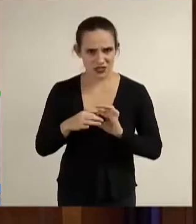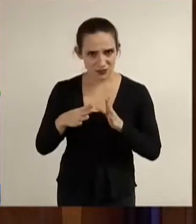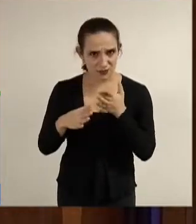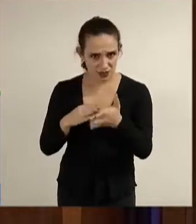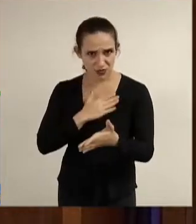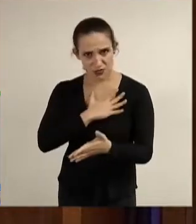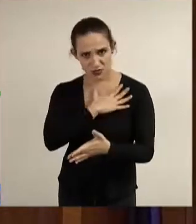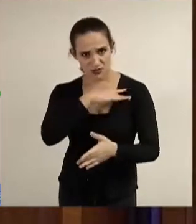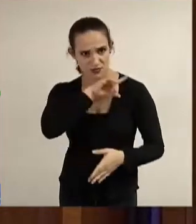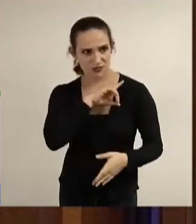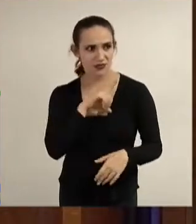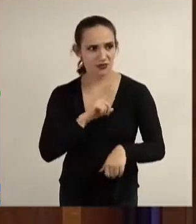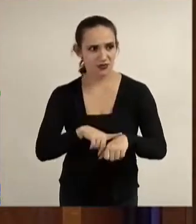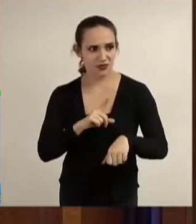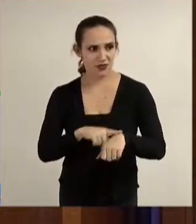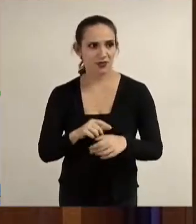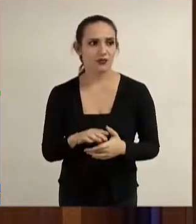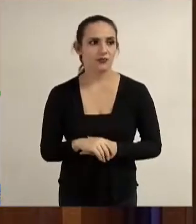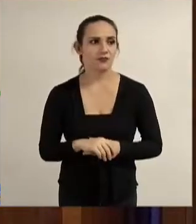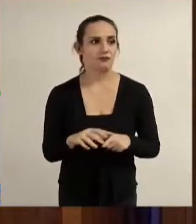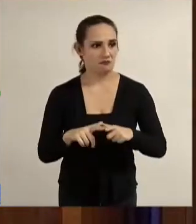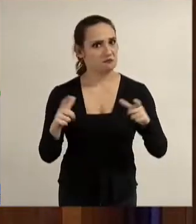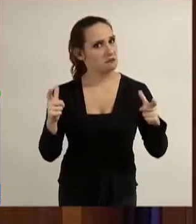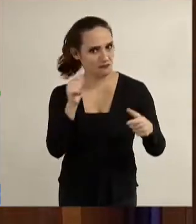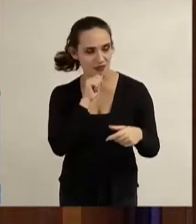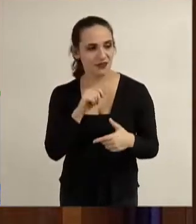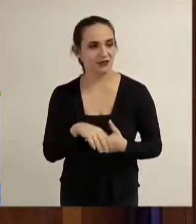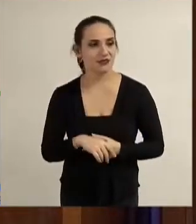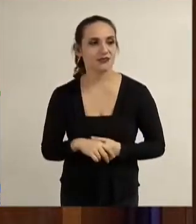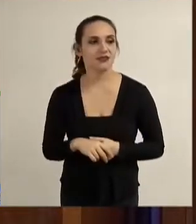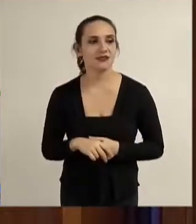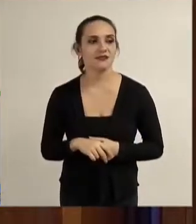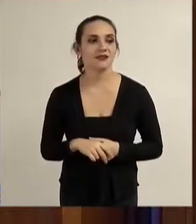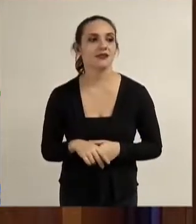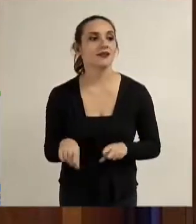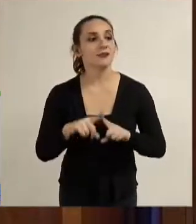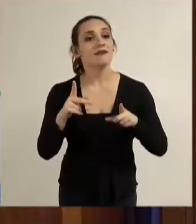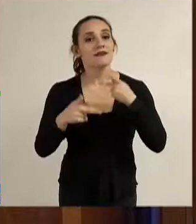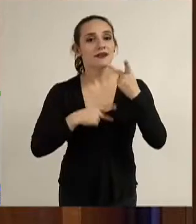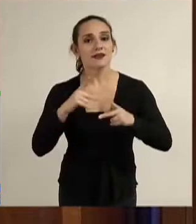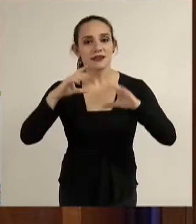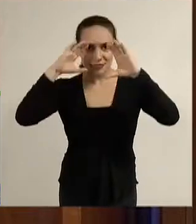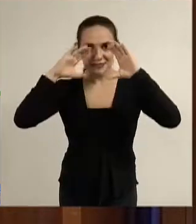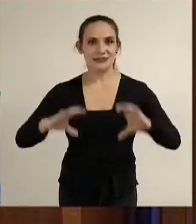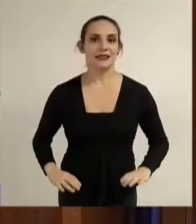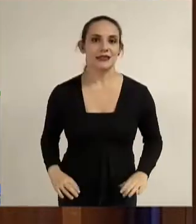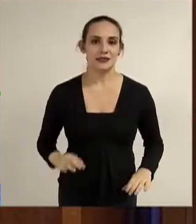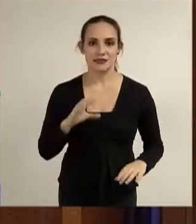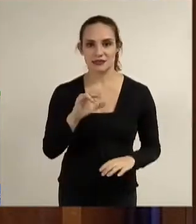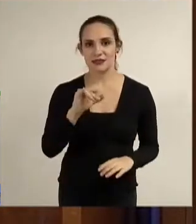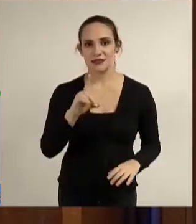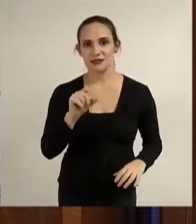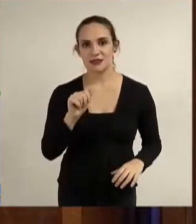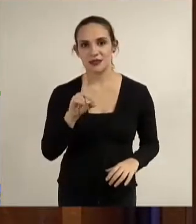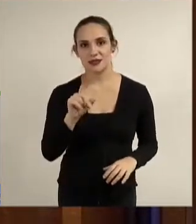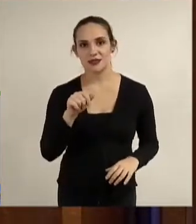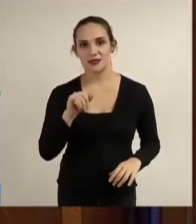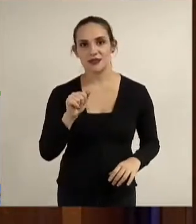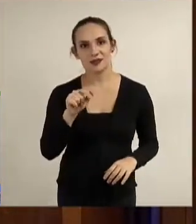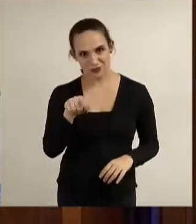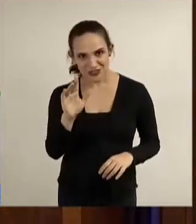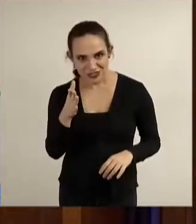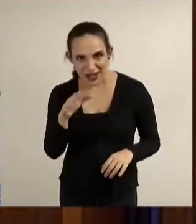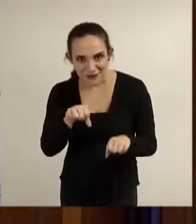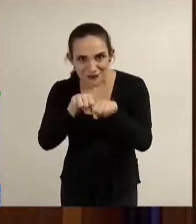Vossa Excelência, temos um tempo aí bastante amplo, mas que fala de cidadania. E só quem já participou em uma formatura